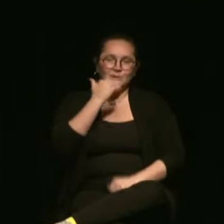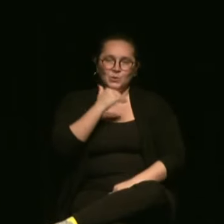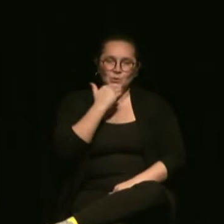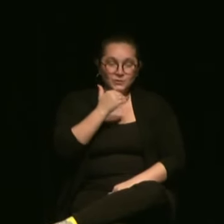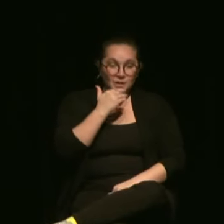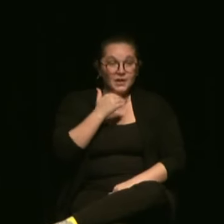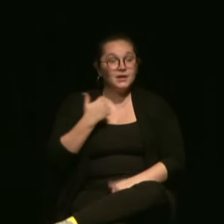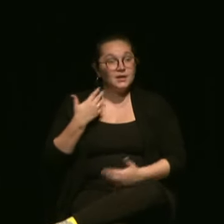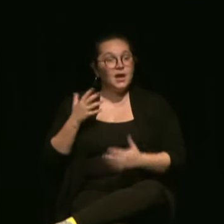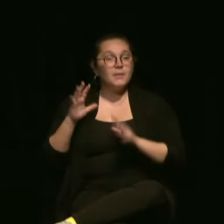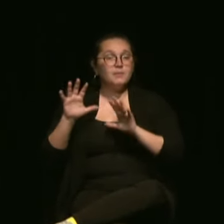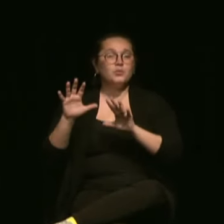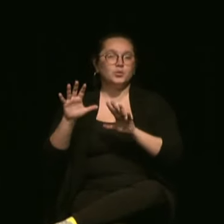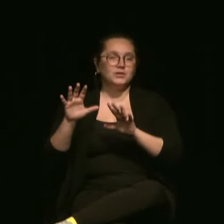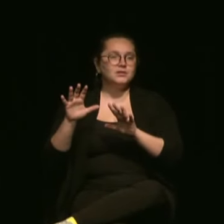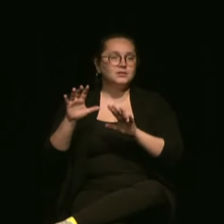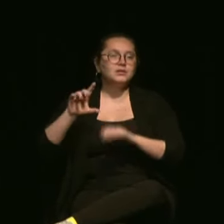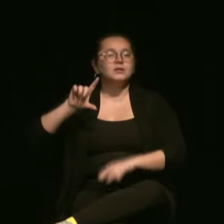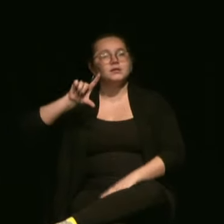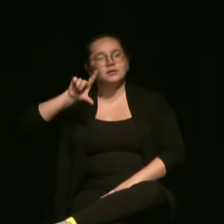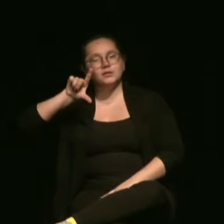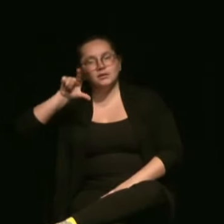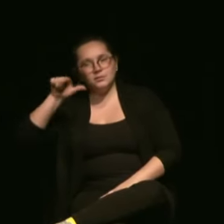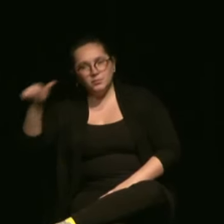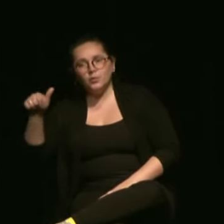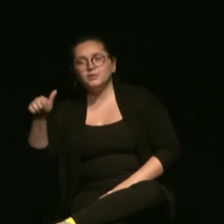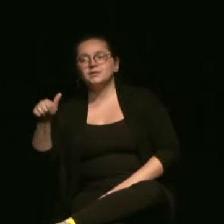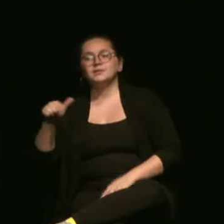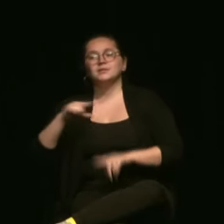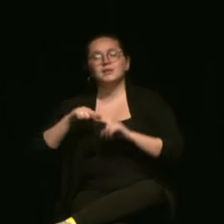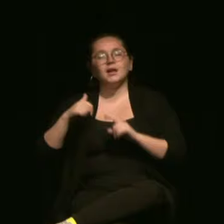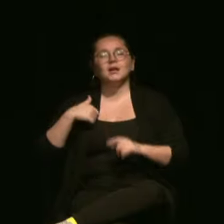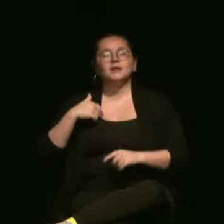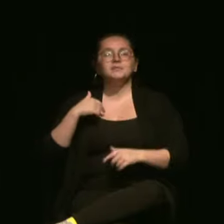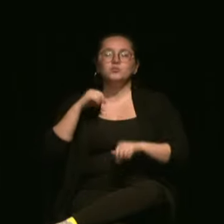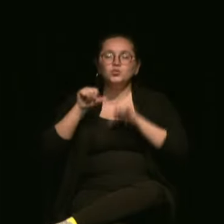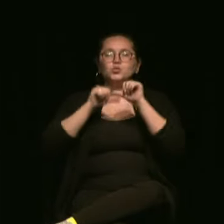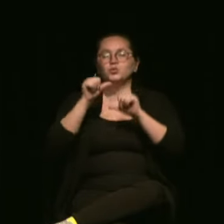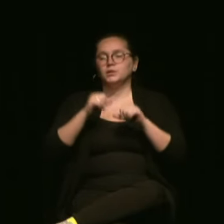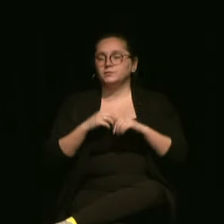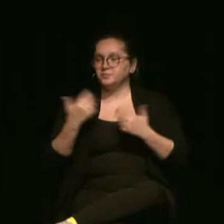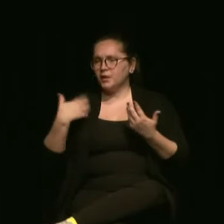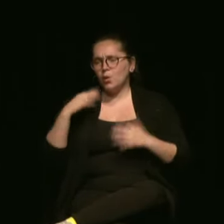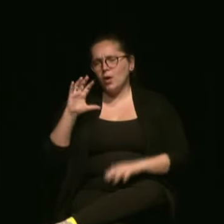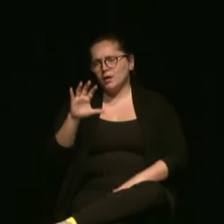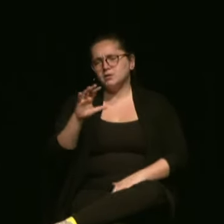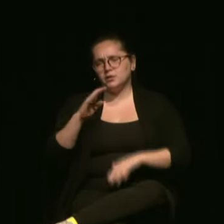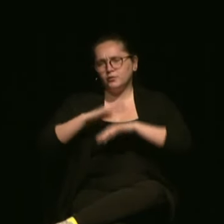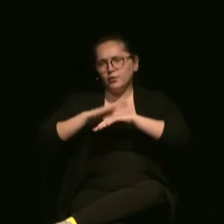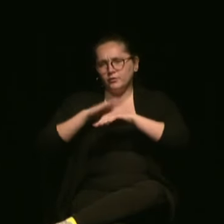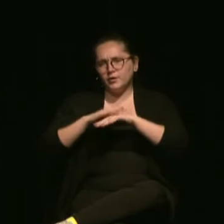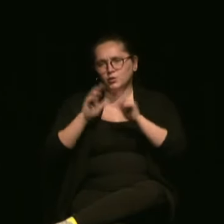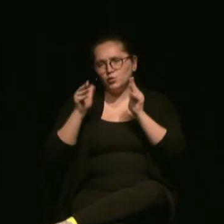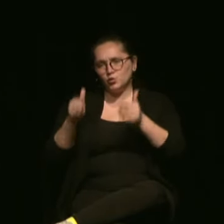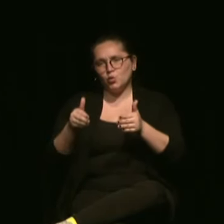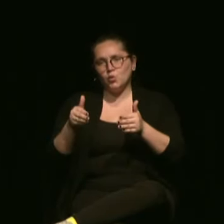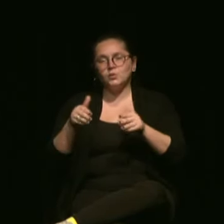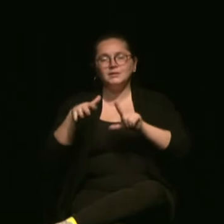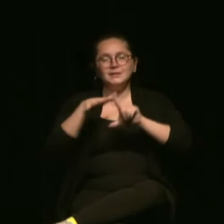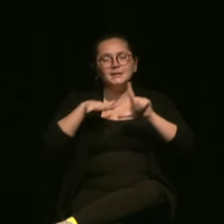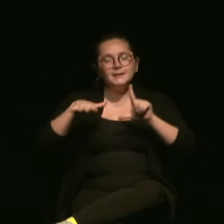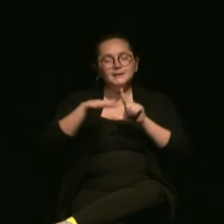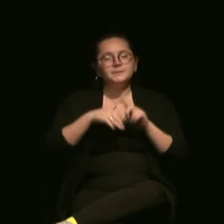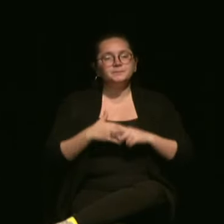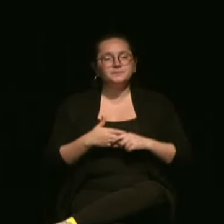cai no abismo, e depois sai do abismo, que é lindo, né? Então é um pouco assim que foi feito o jogo de cena. E o jogo de